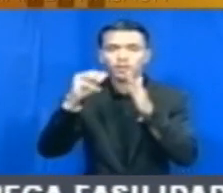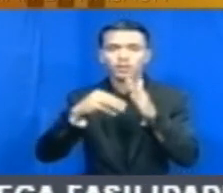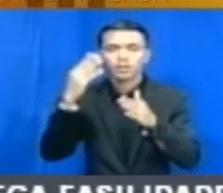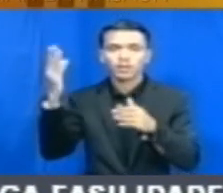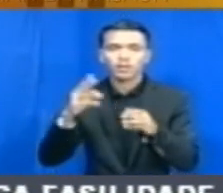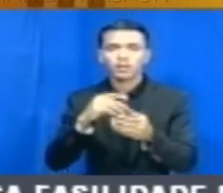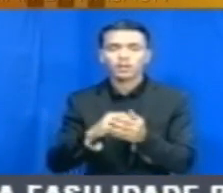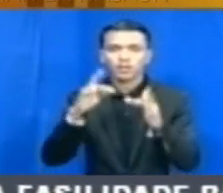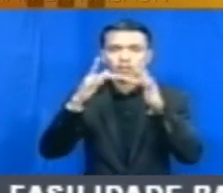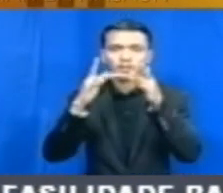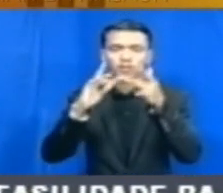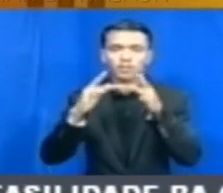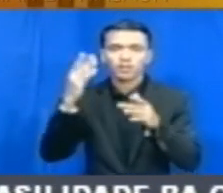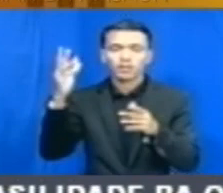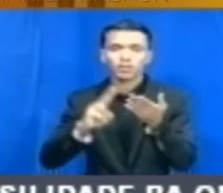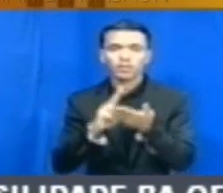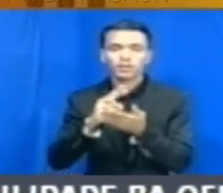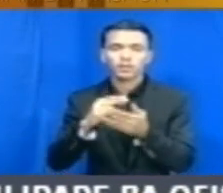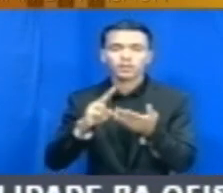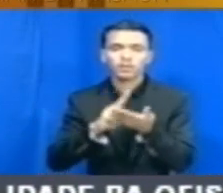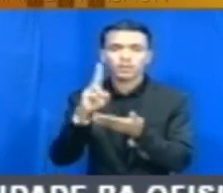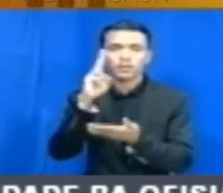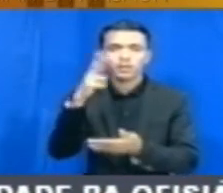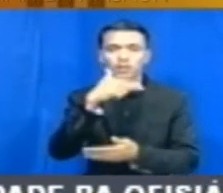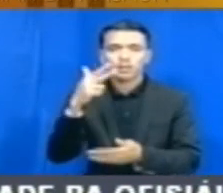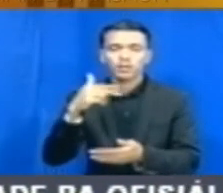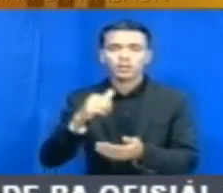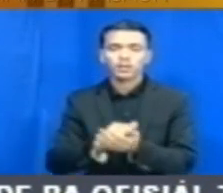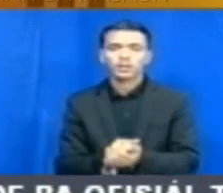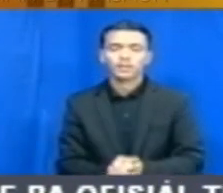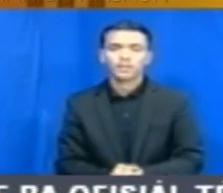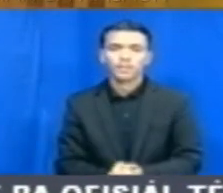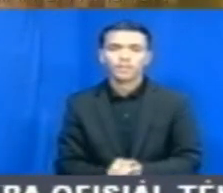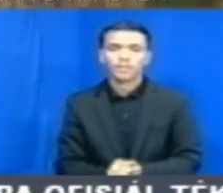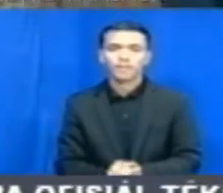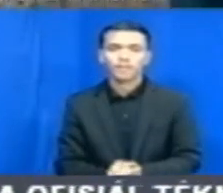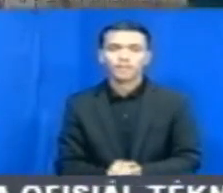Era Digitalização e a Universidade Indonésia Depok, Jakarta.